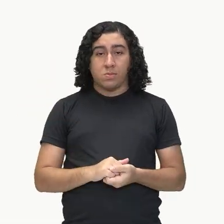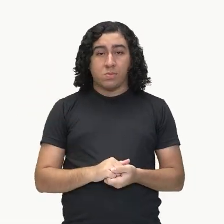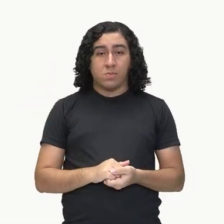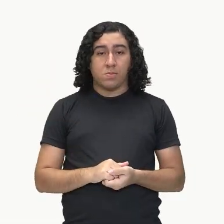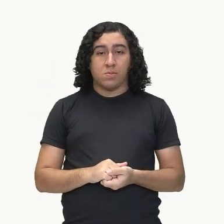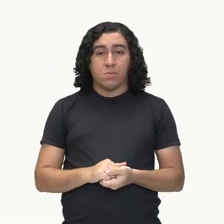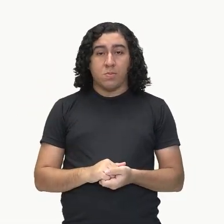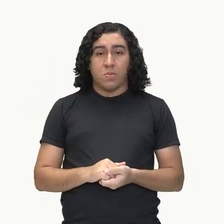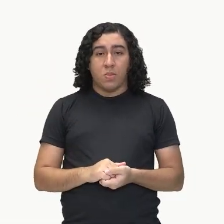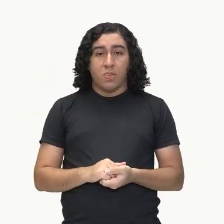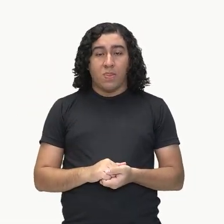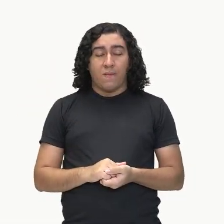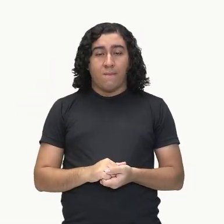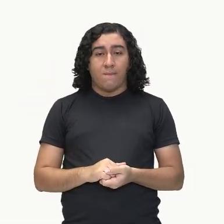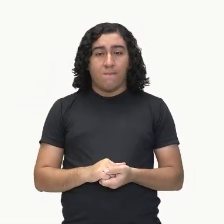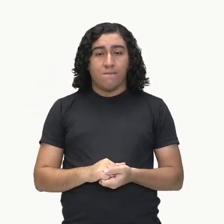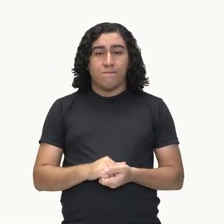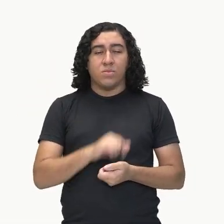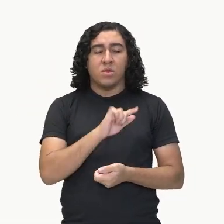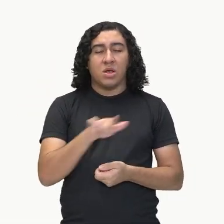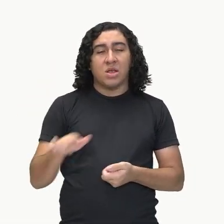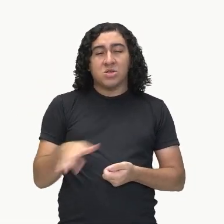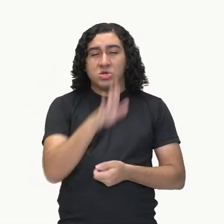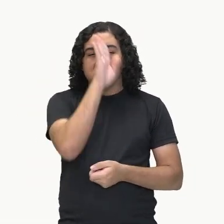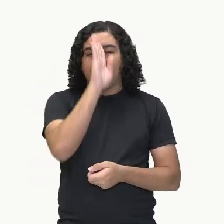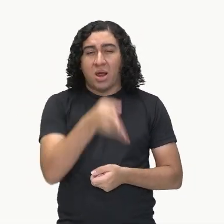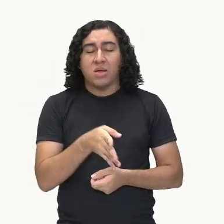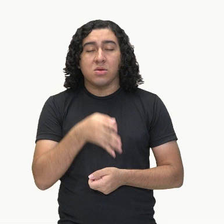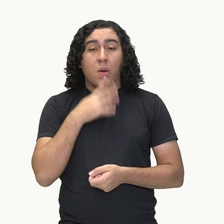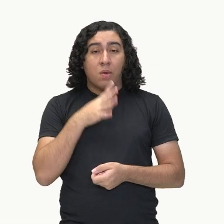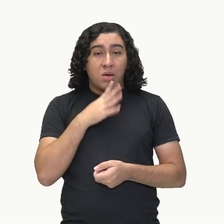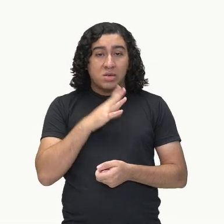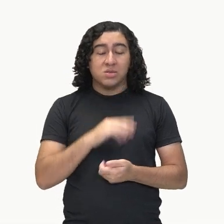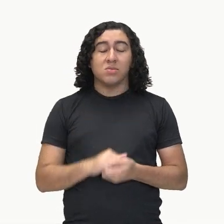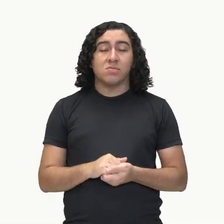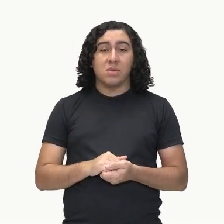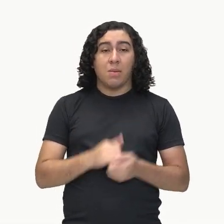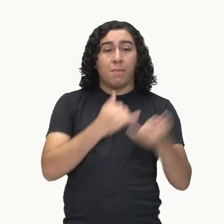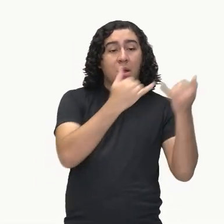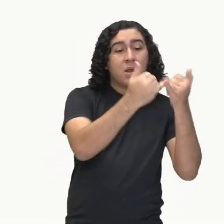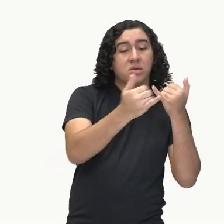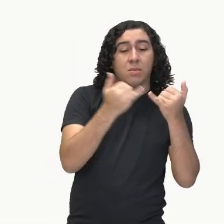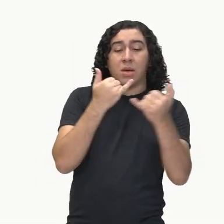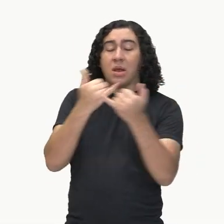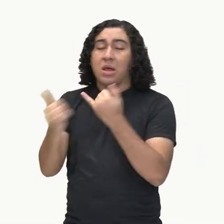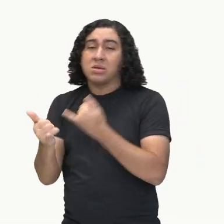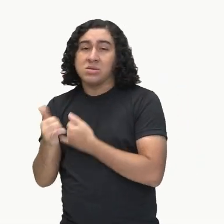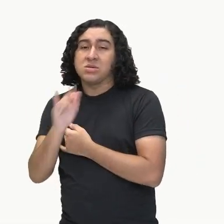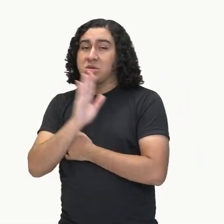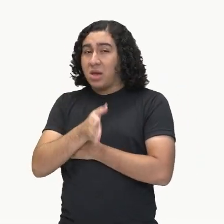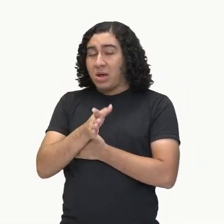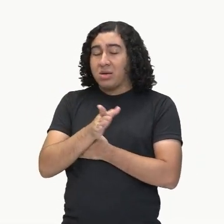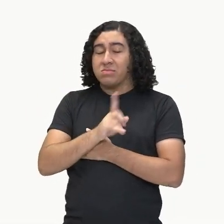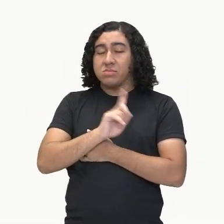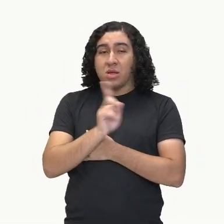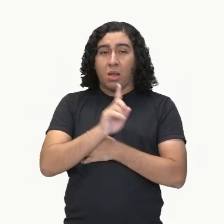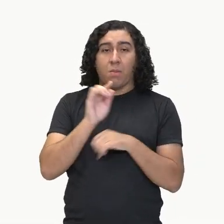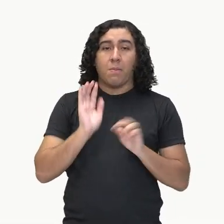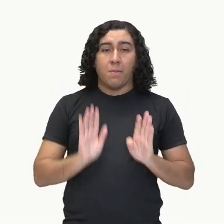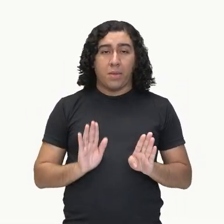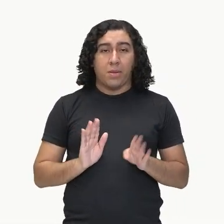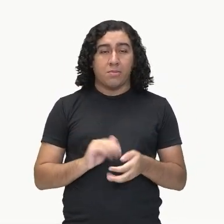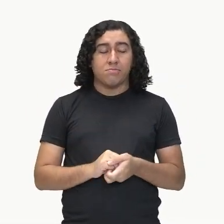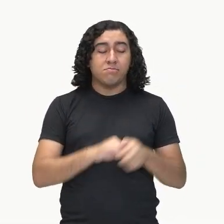polinômio. Você já vai identificar quais são os termos semelhantes aqui? Ainda não. Nós vamos primeiro eliminar